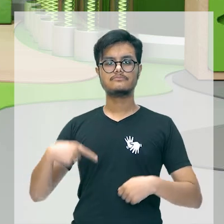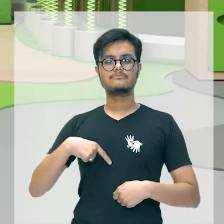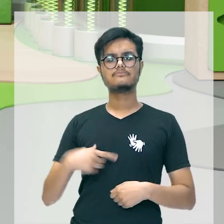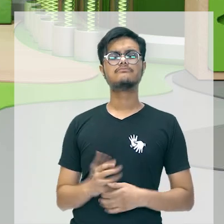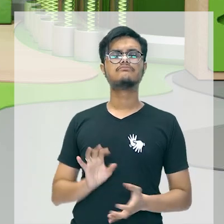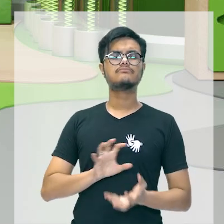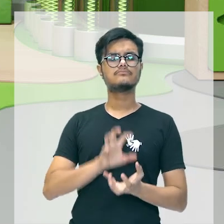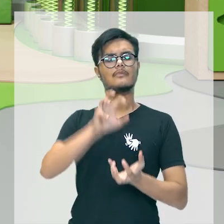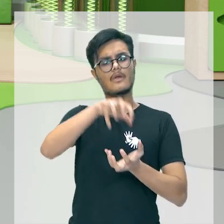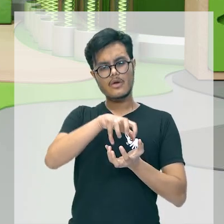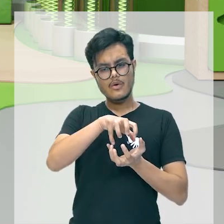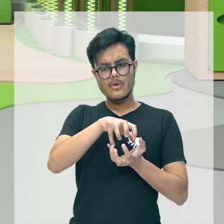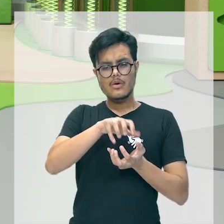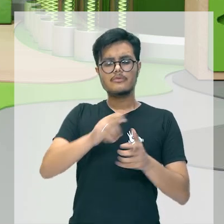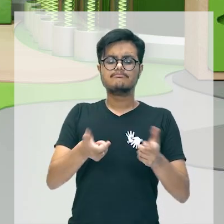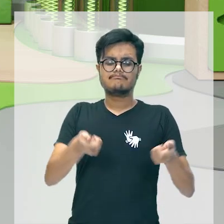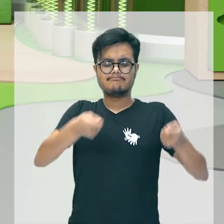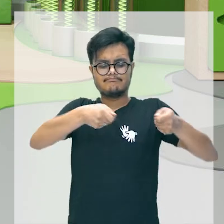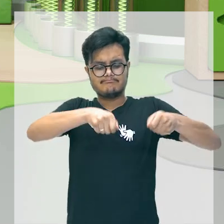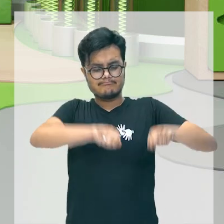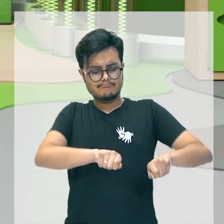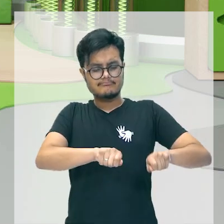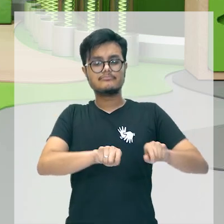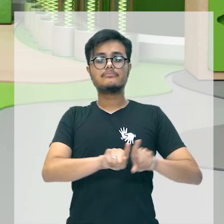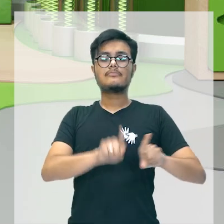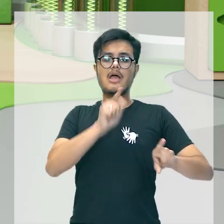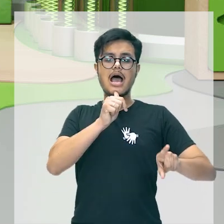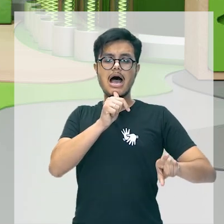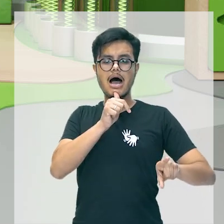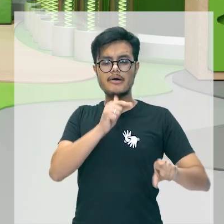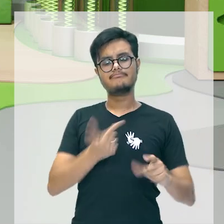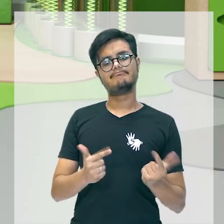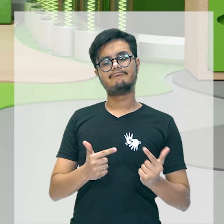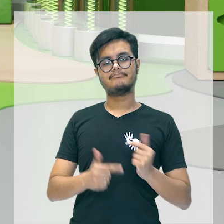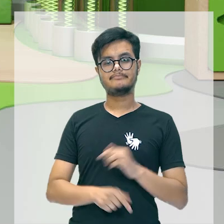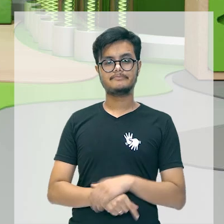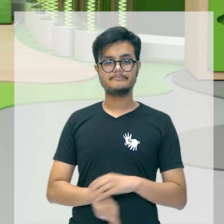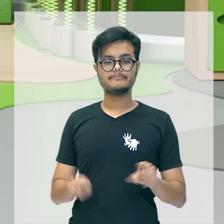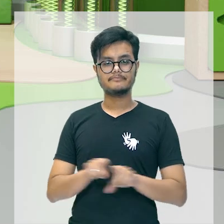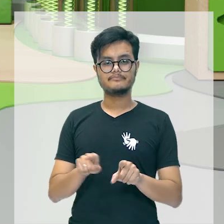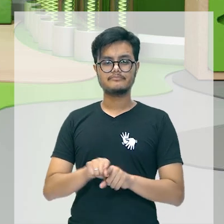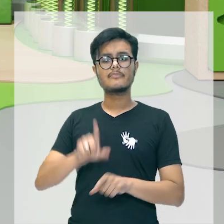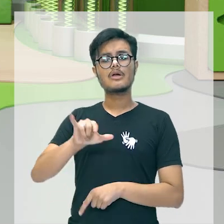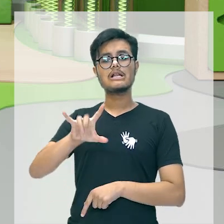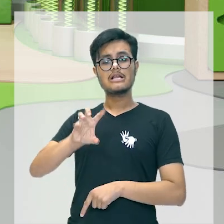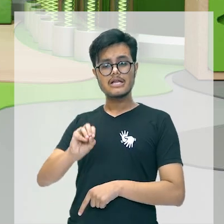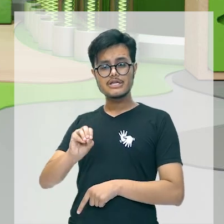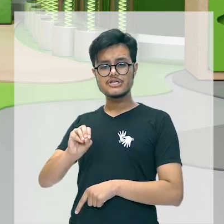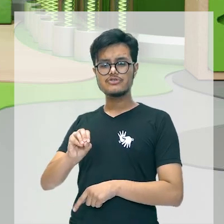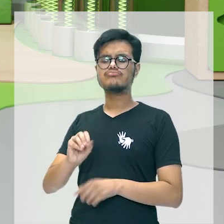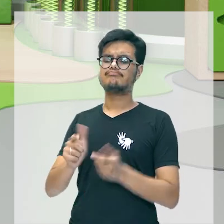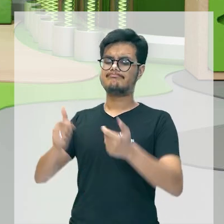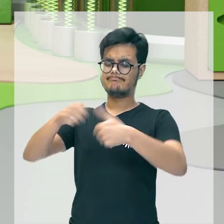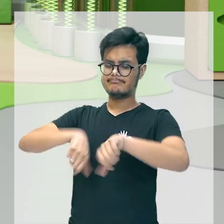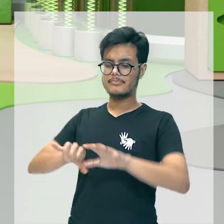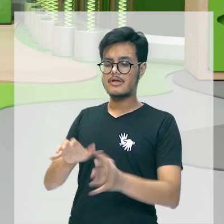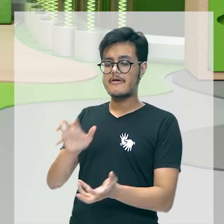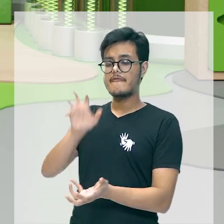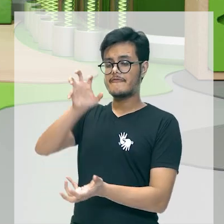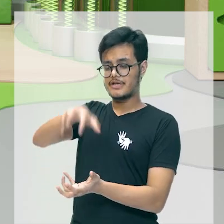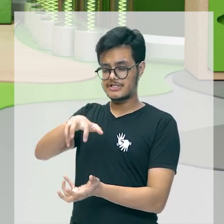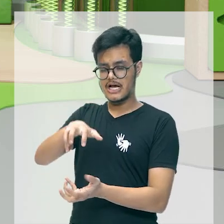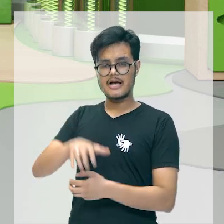de manter as caixas d'água fechadas para que o mosquito não acesse a água lá dentro, manter aí os lixos, né, reservatórios de